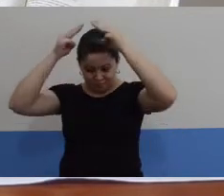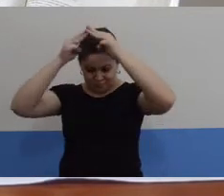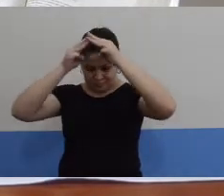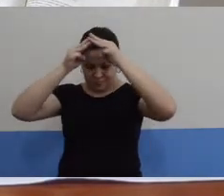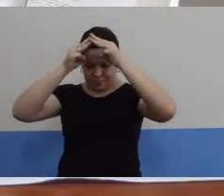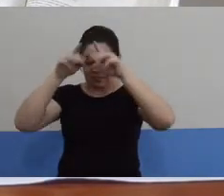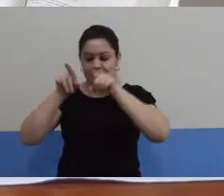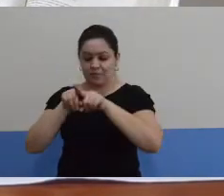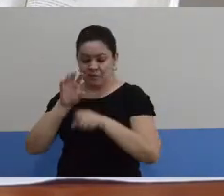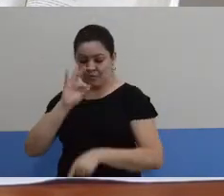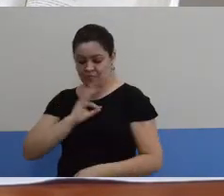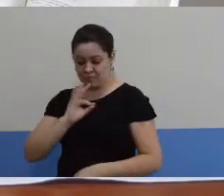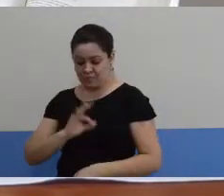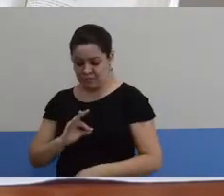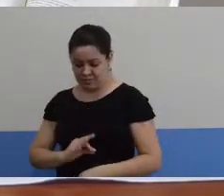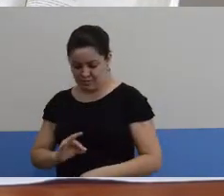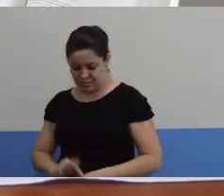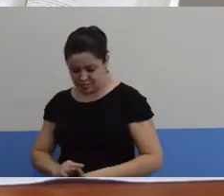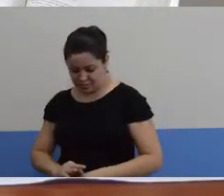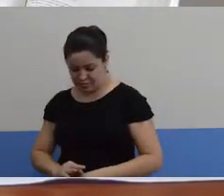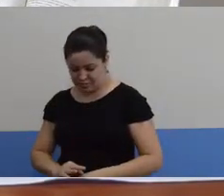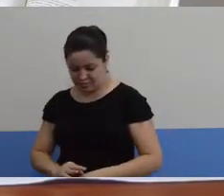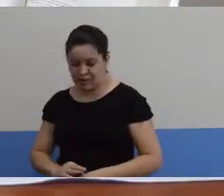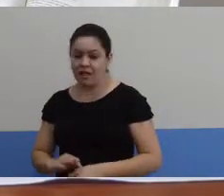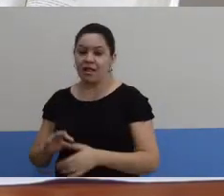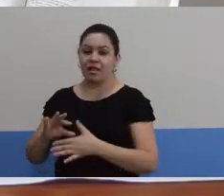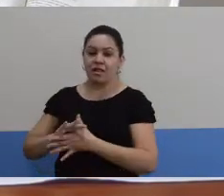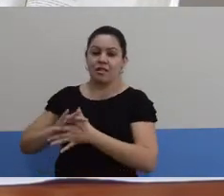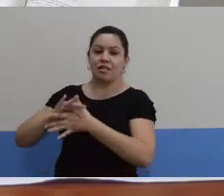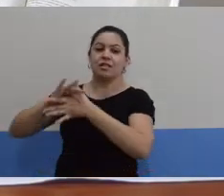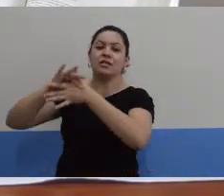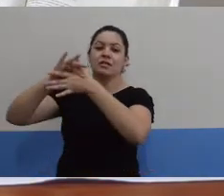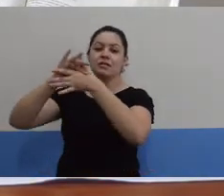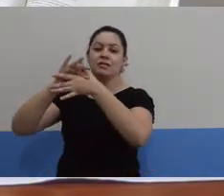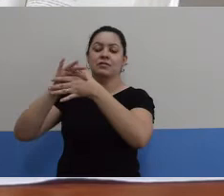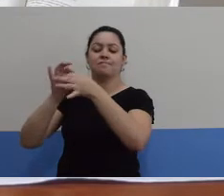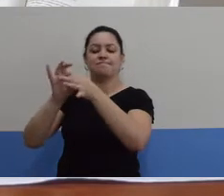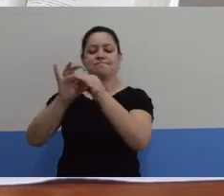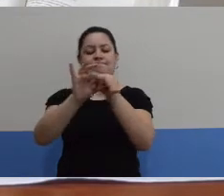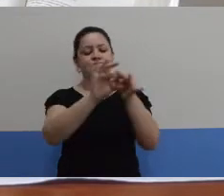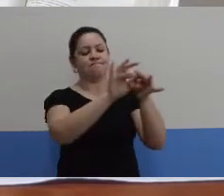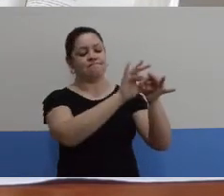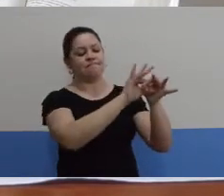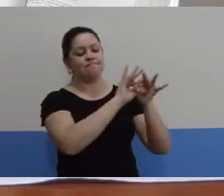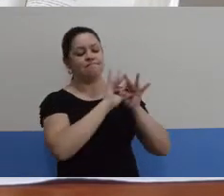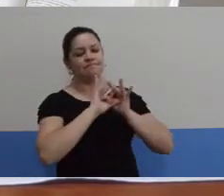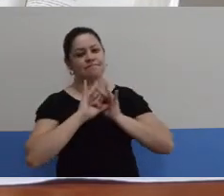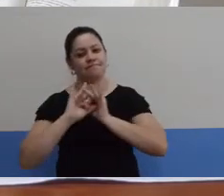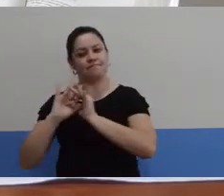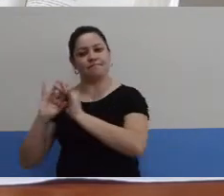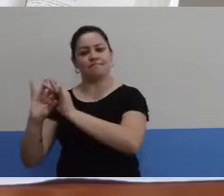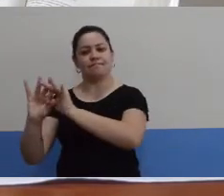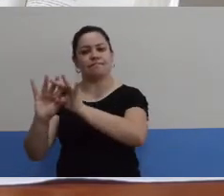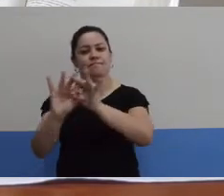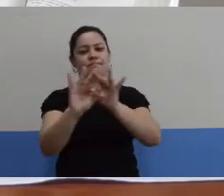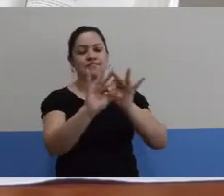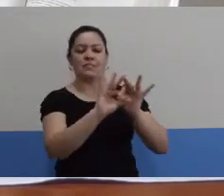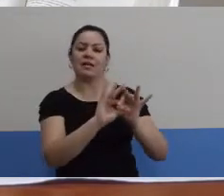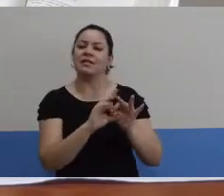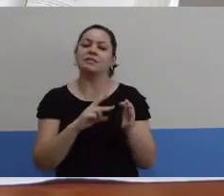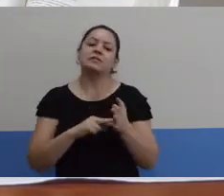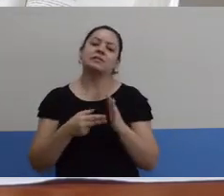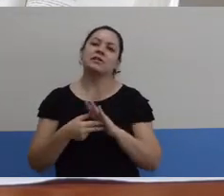seus padres, lideranças. Aqui não se trata apenas de uma dimensão hierárquica, mas